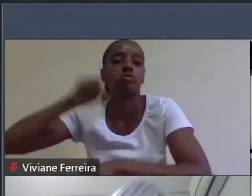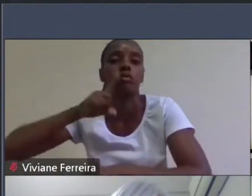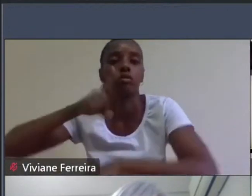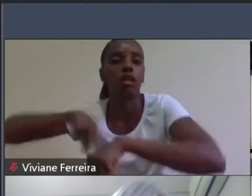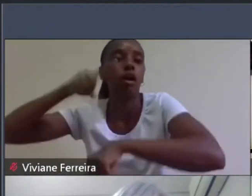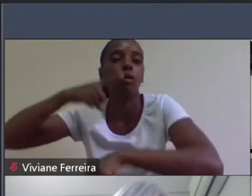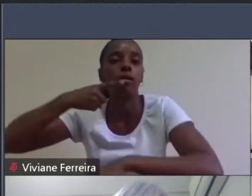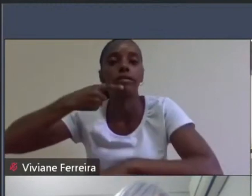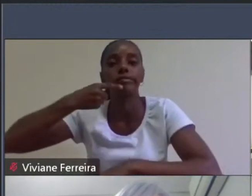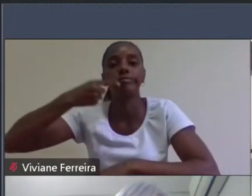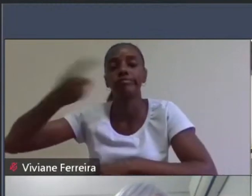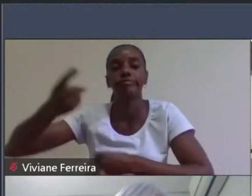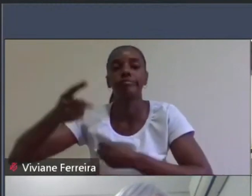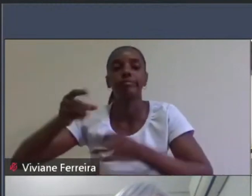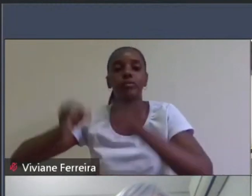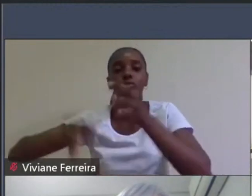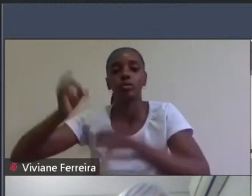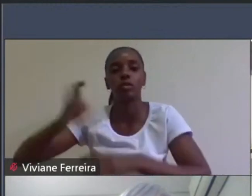Perfeito.